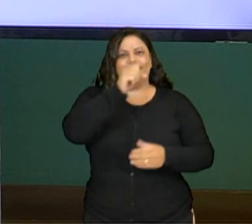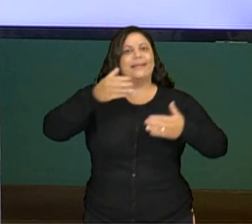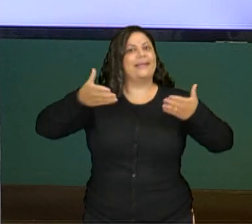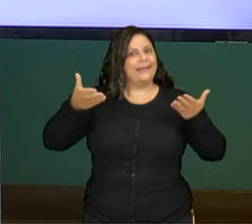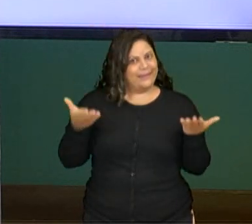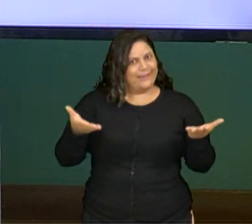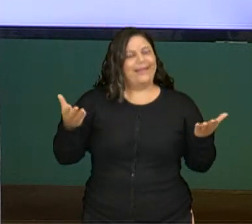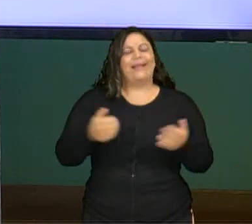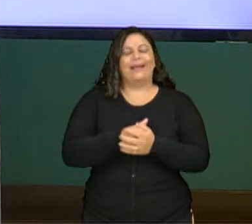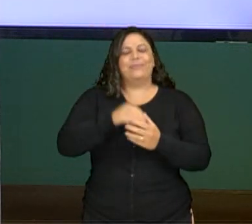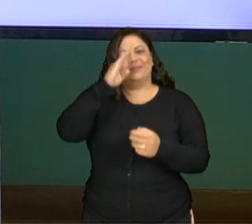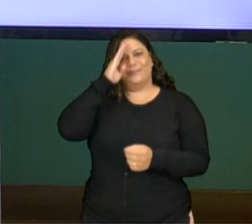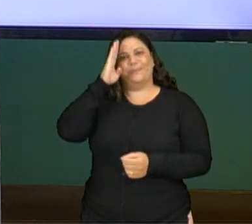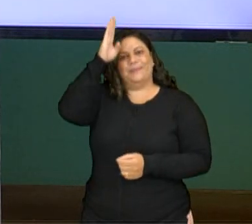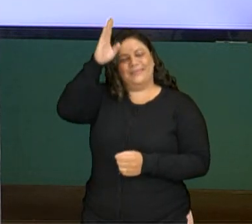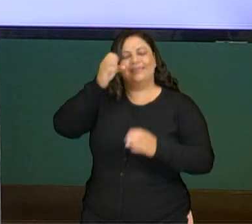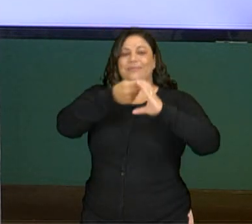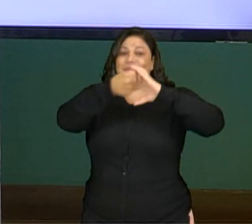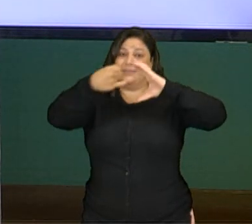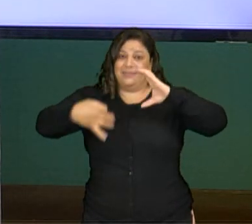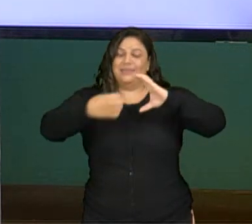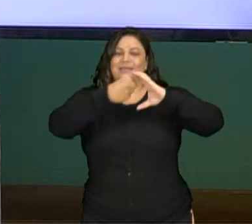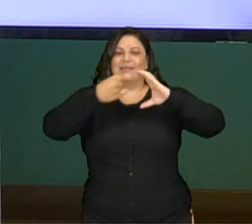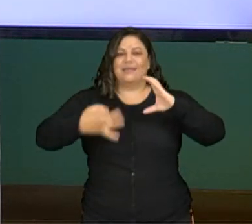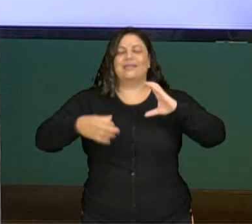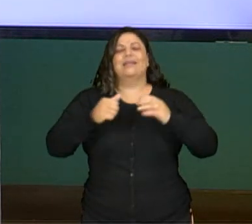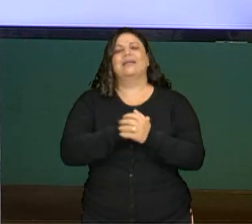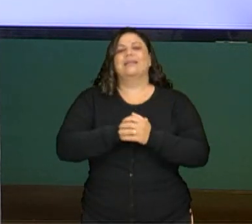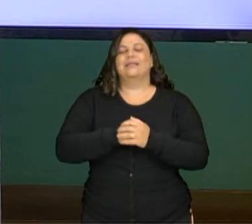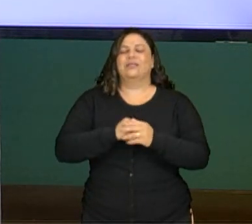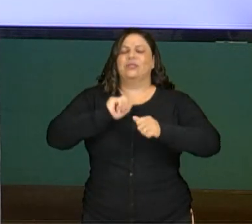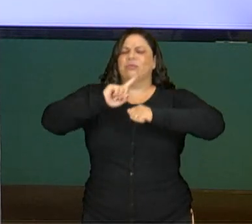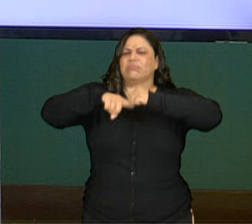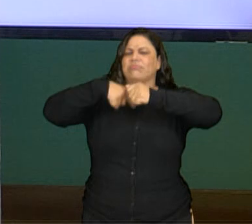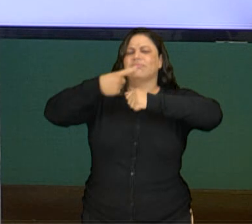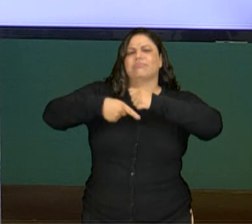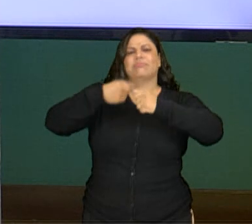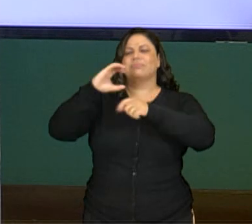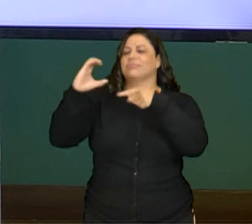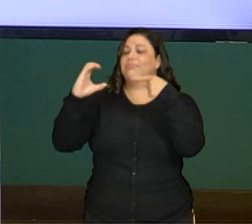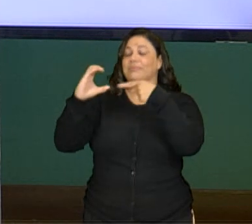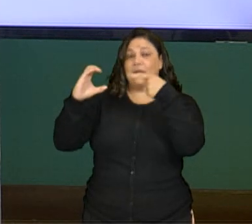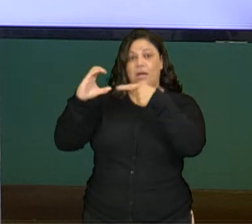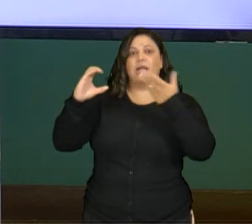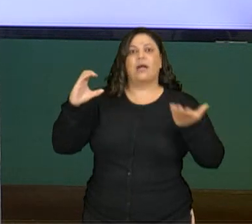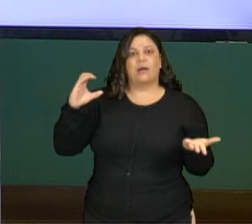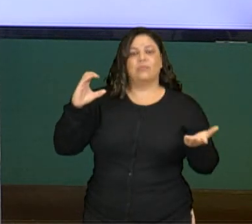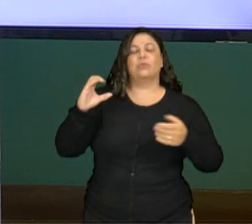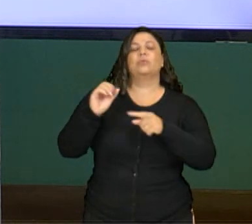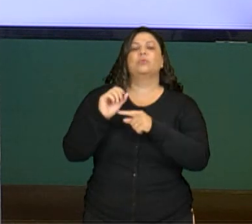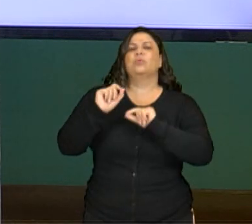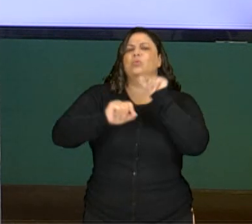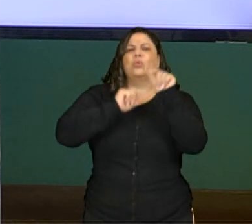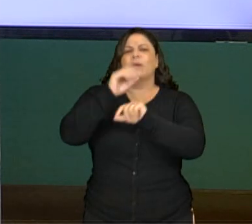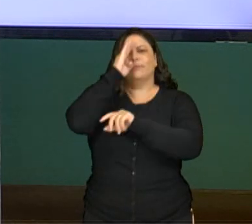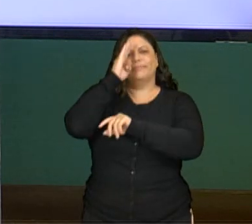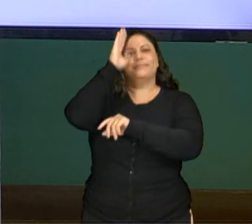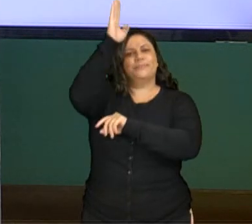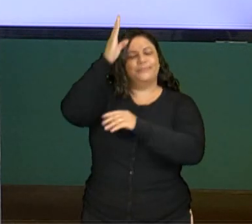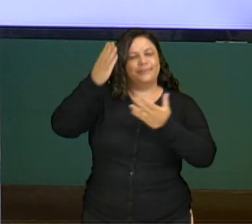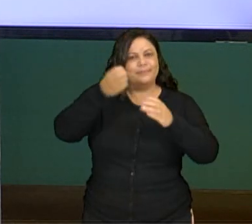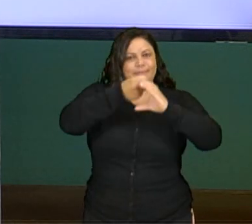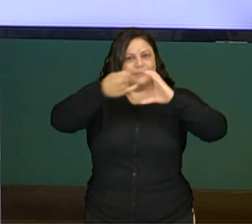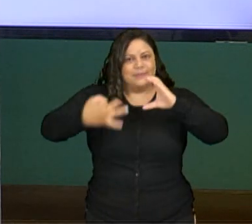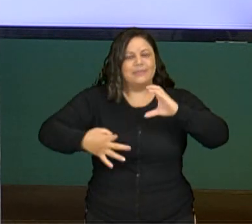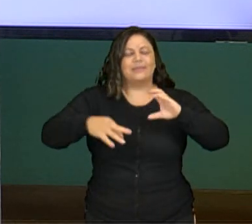aprendemos algumas das principais características do átomo de carbono. E qual é uma característica muito importante?